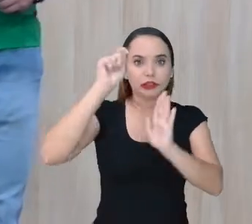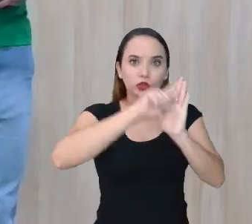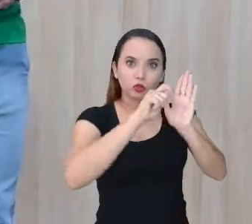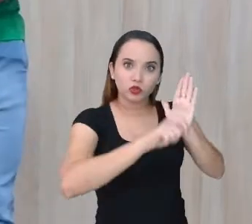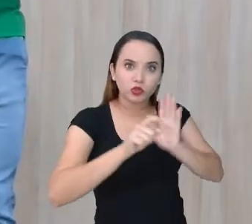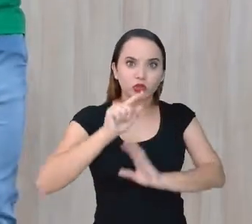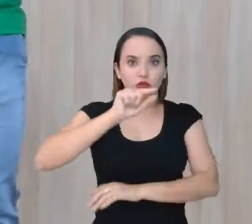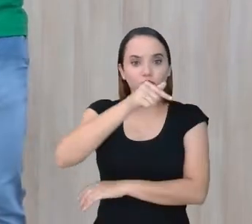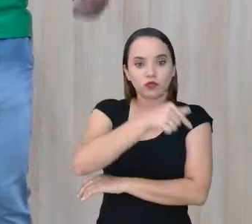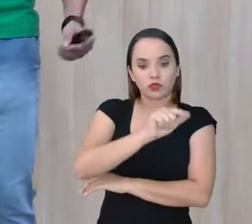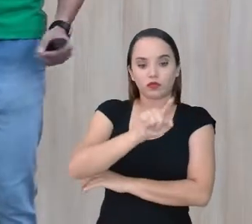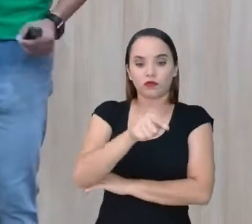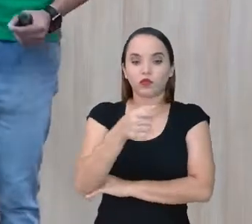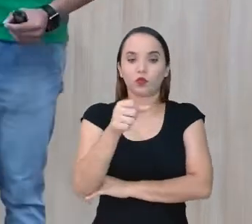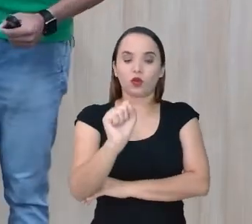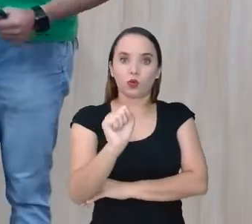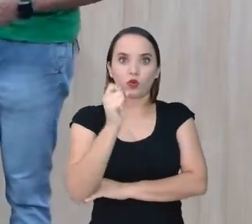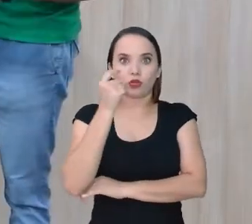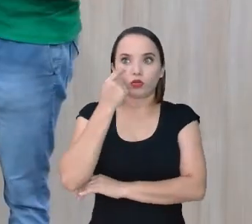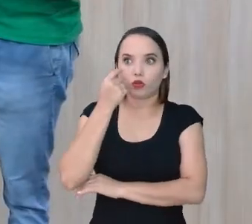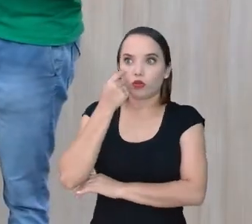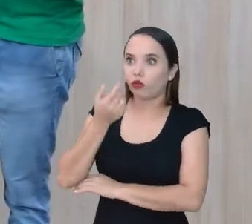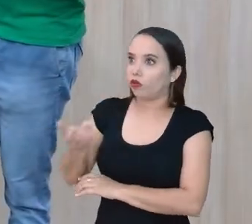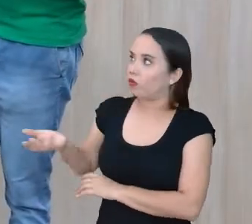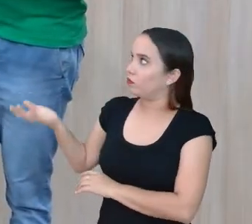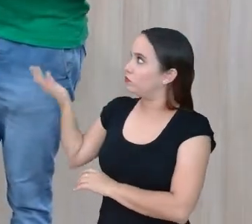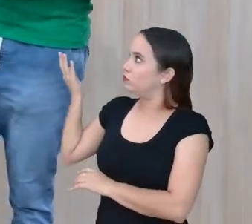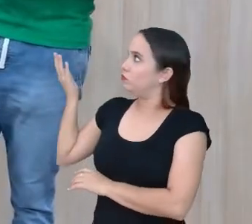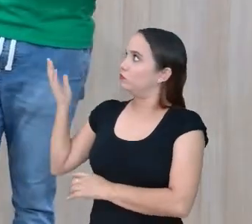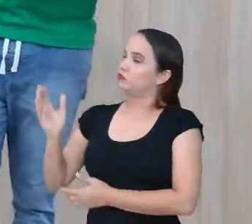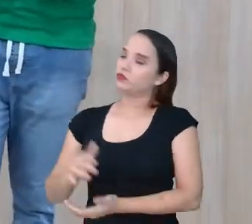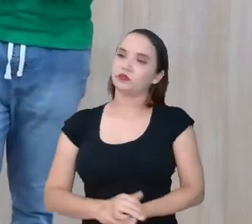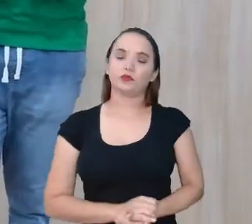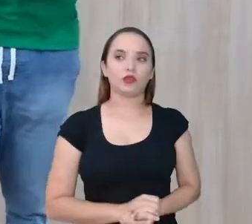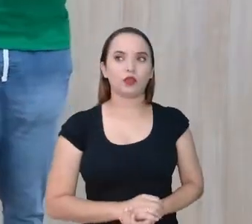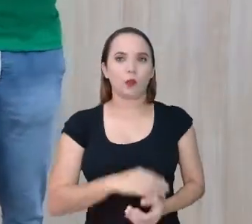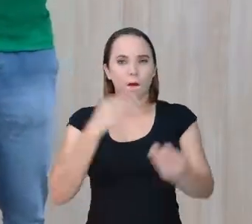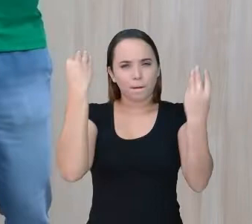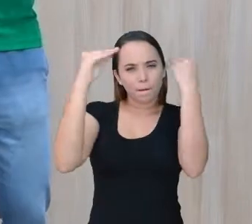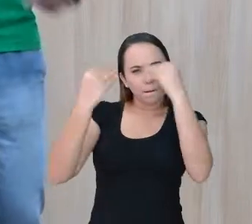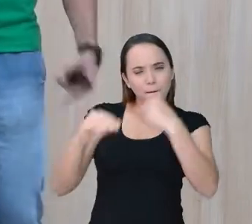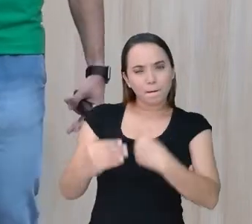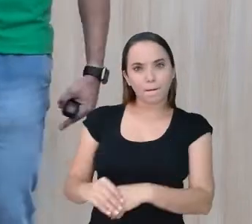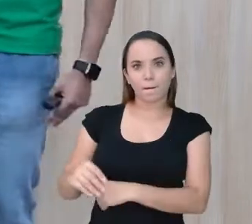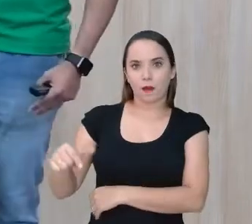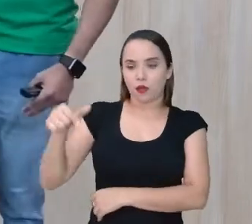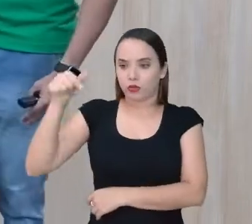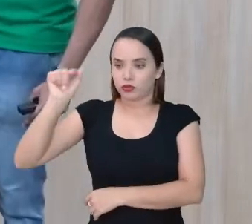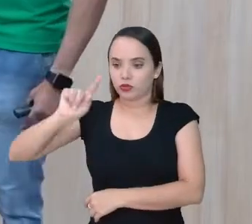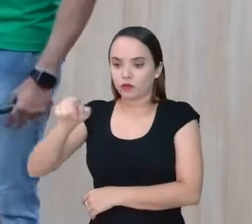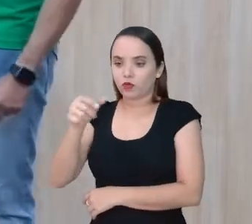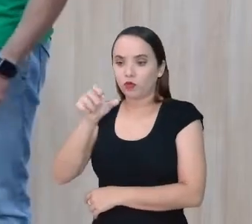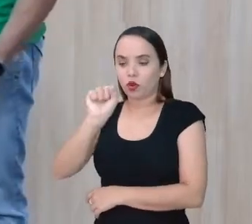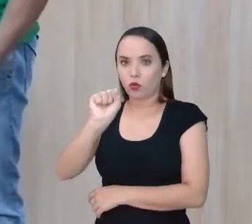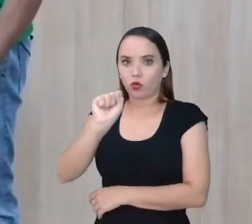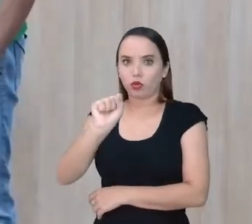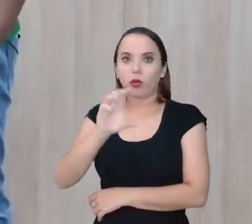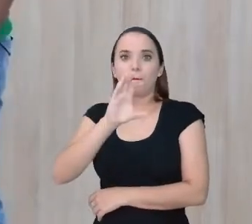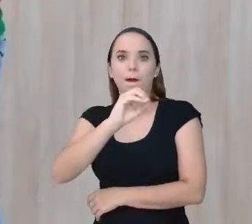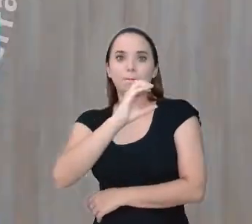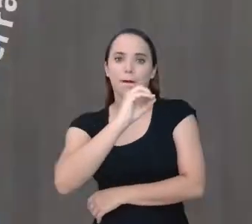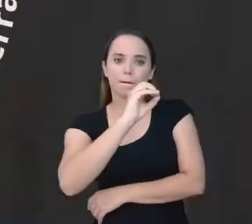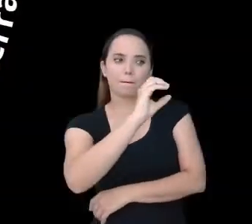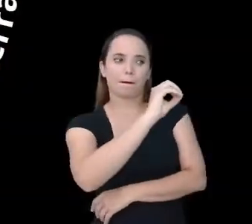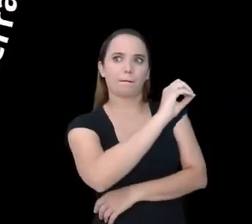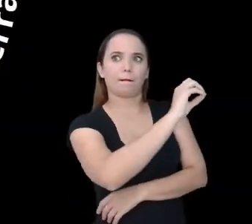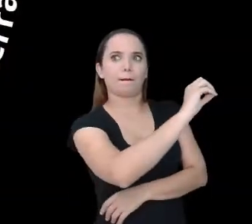7,8 bilhões de pessoas na forma, colocando os zeros aí no lugar desses bilhões, eu tenho esse número aí,